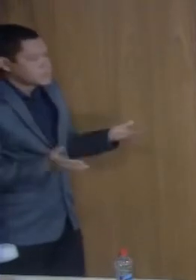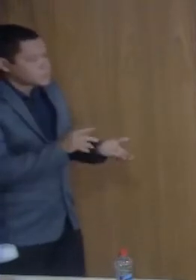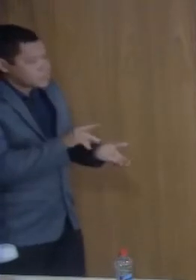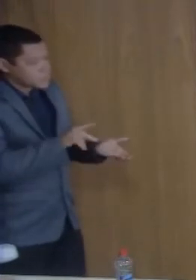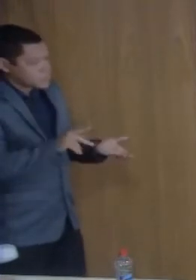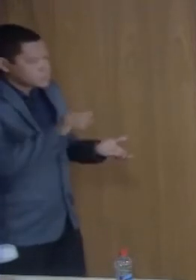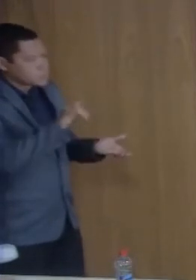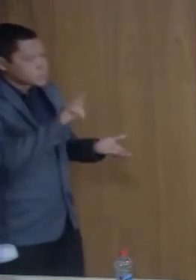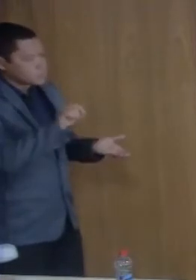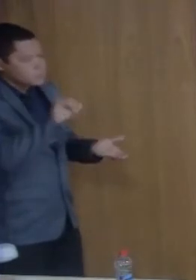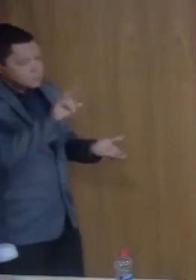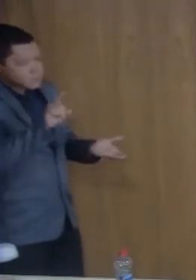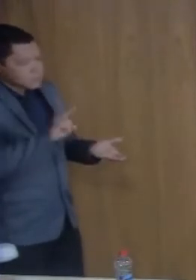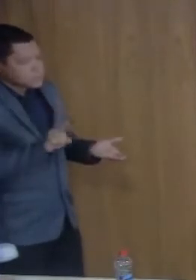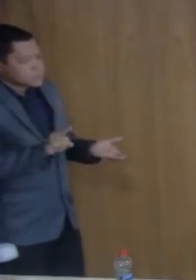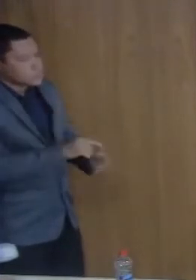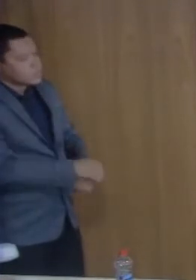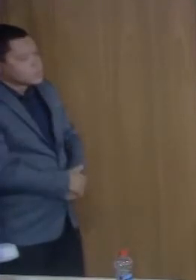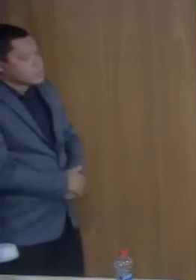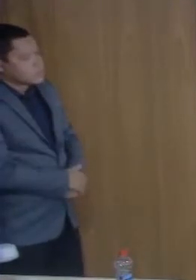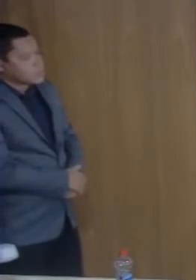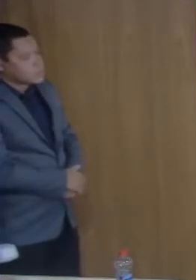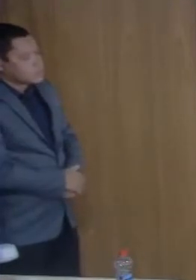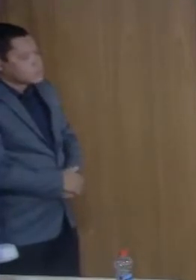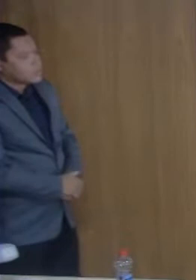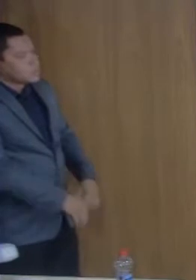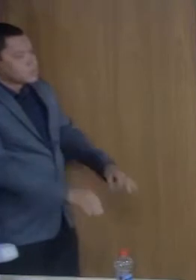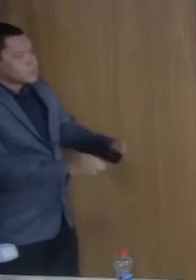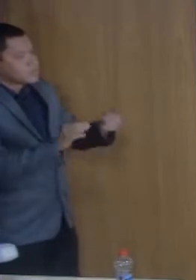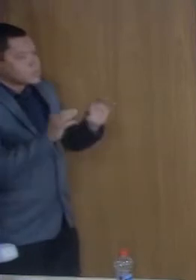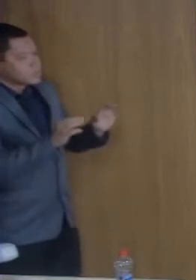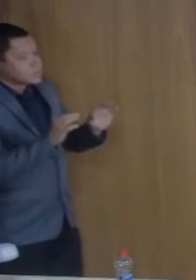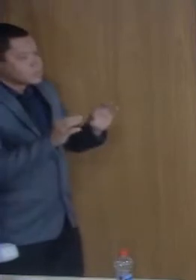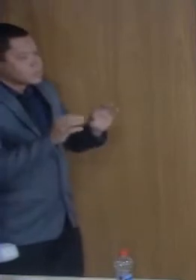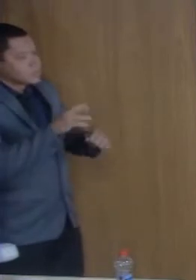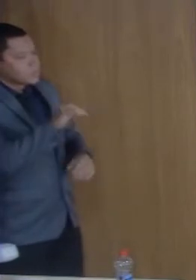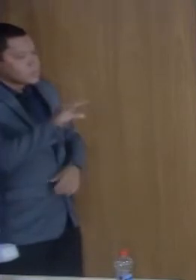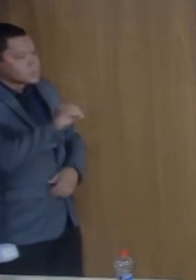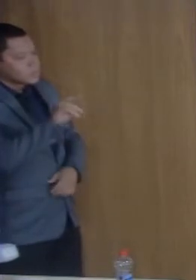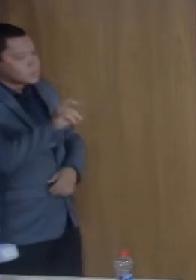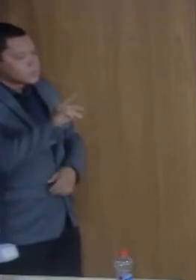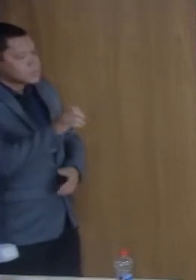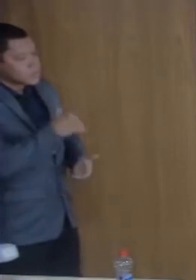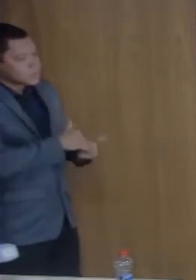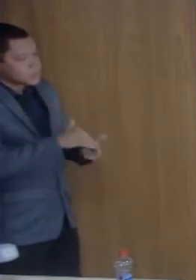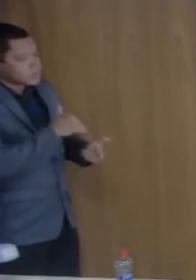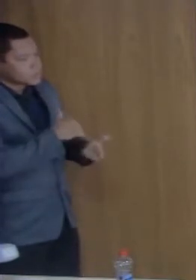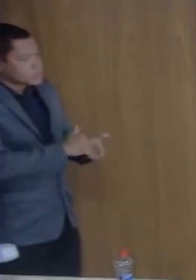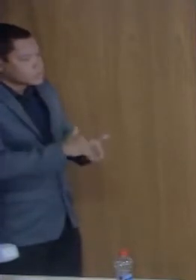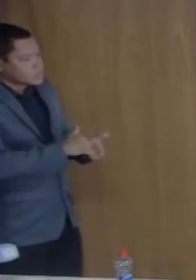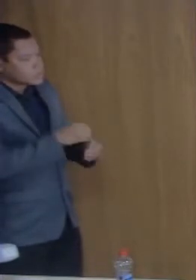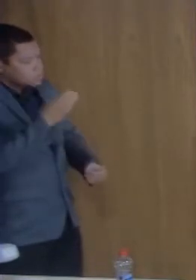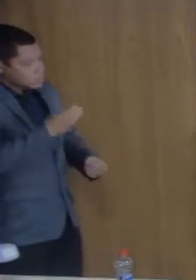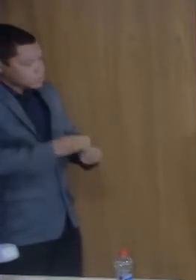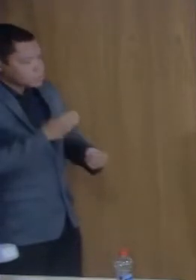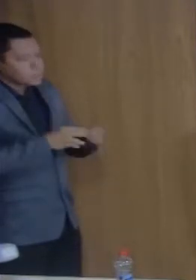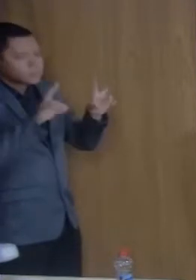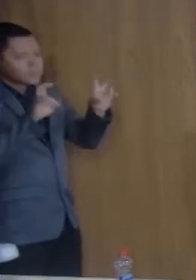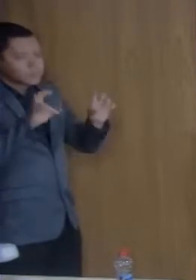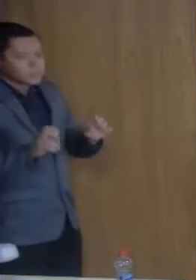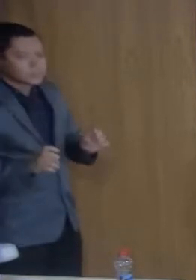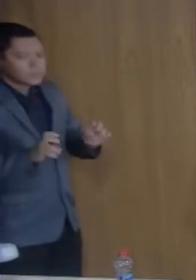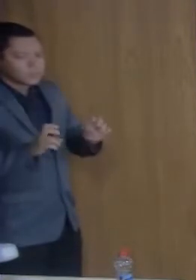Seccional Maranhão, doutor Tiago Dias, excelentíssimo senhor Márcio Andrade, secretário municipal de Assuntos Políticos, senhoras